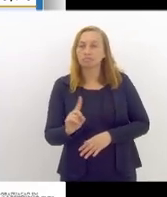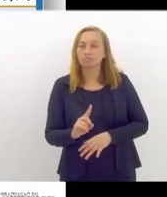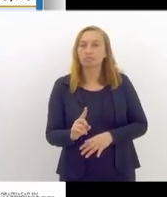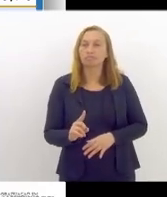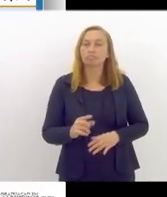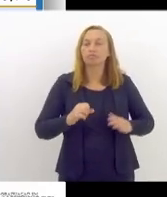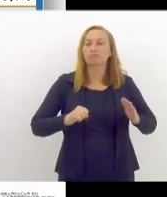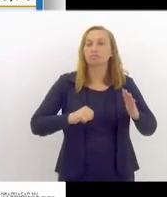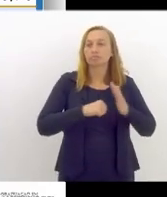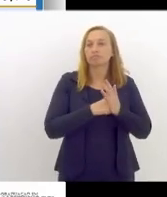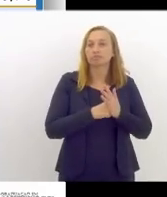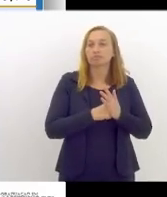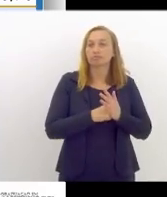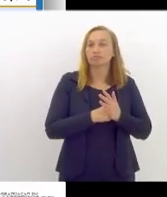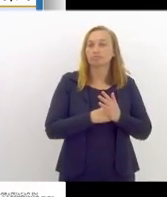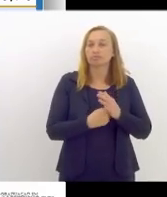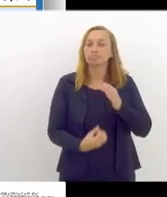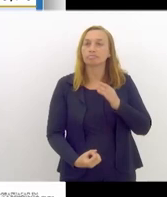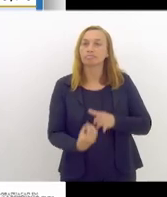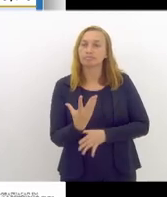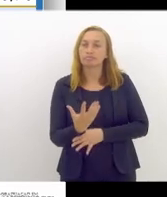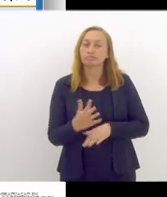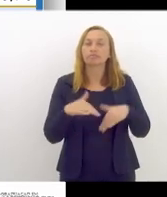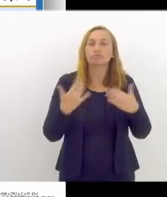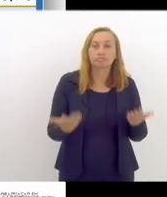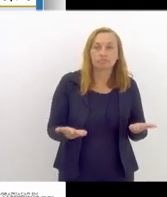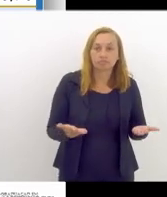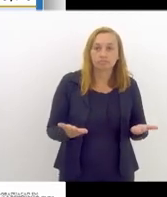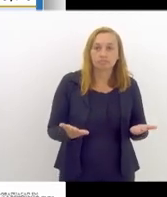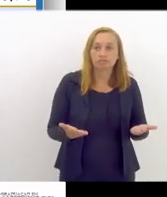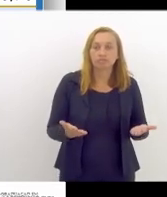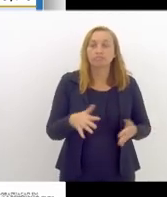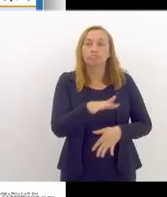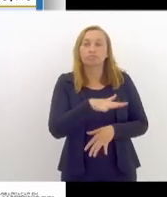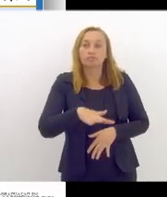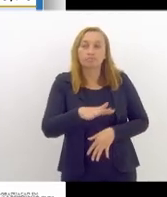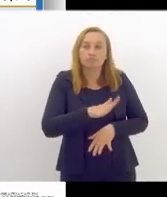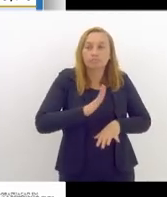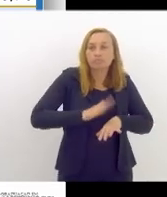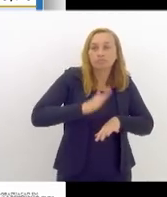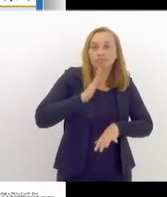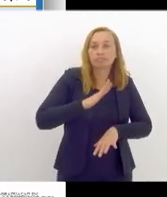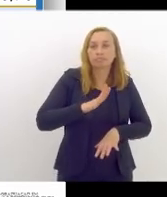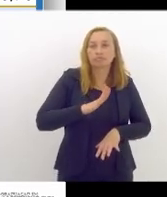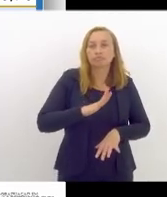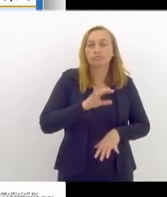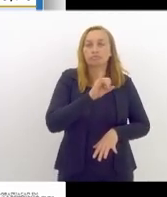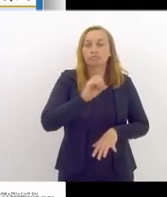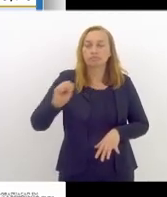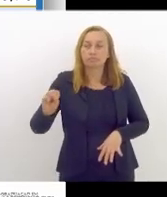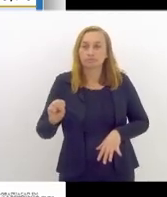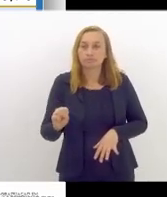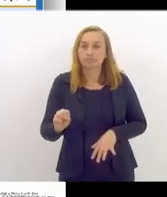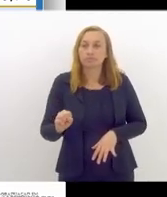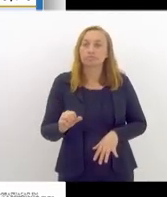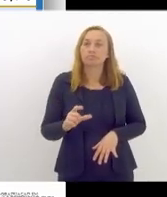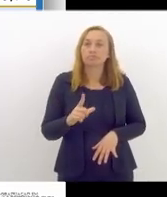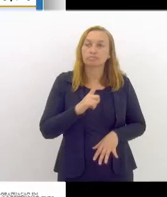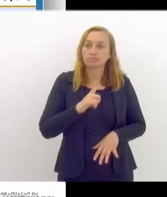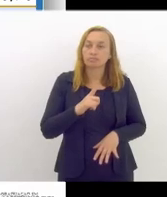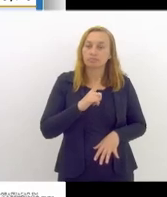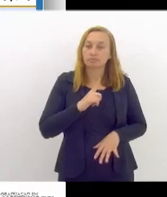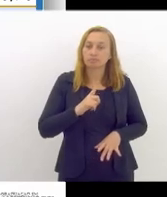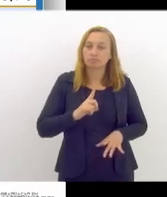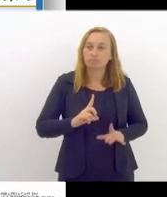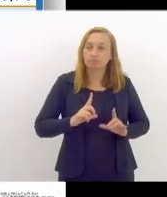o impacto em cadeia produtiva Então quais os setores que mais geram ICMS se tivessem uma